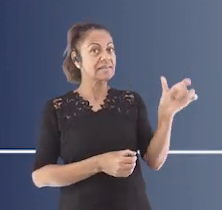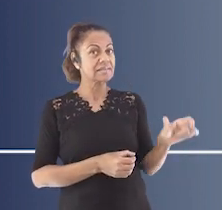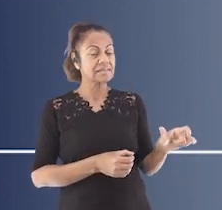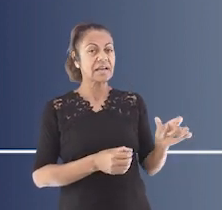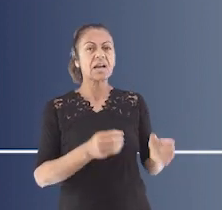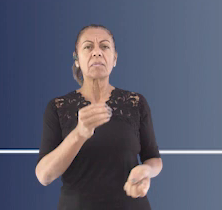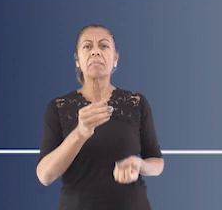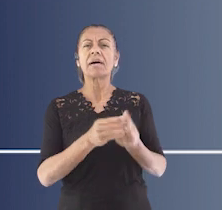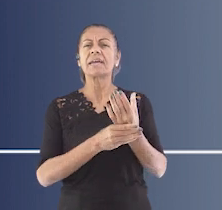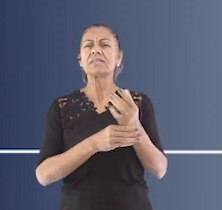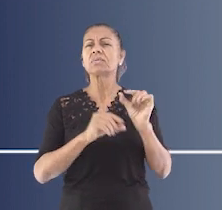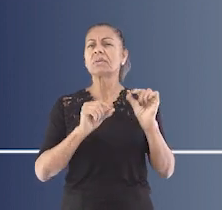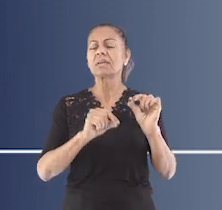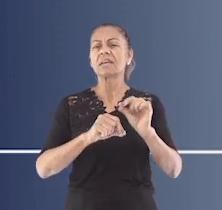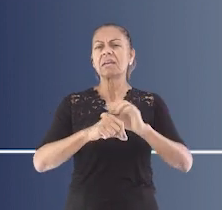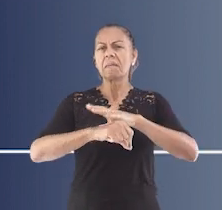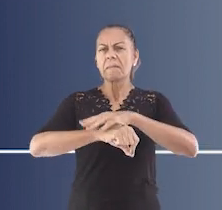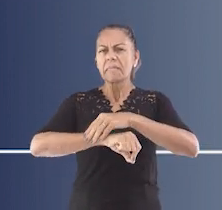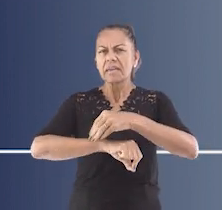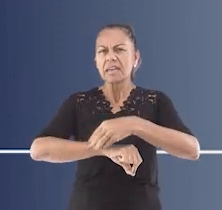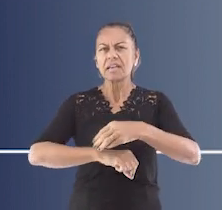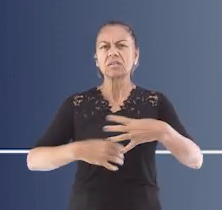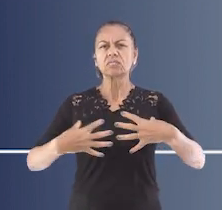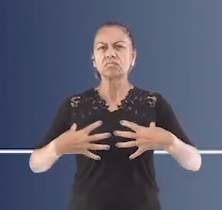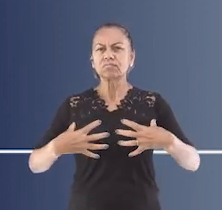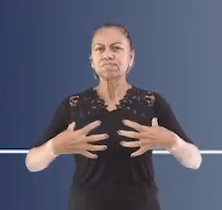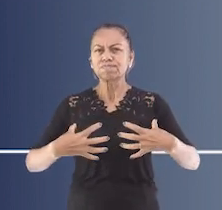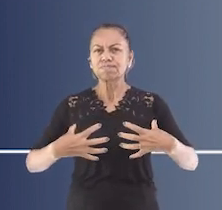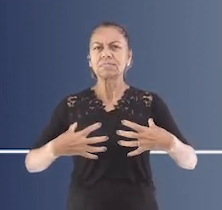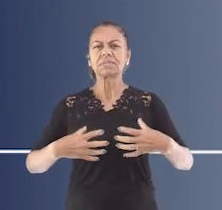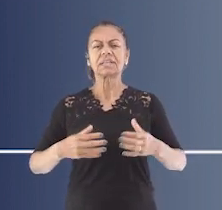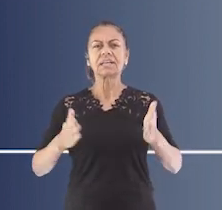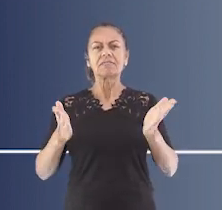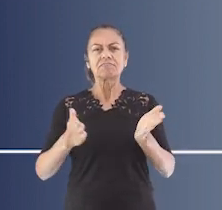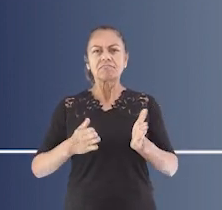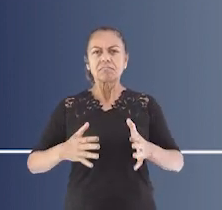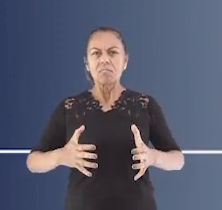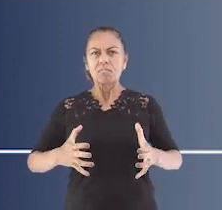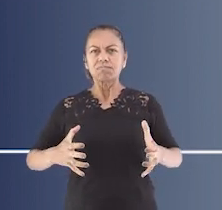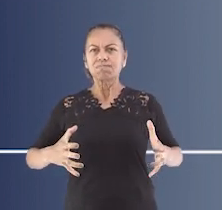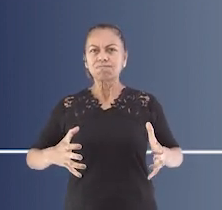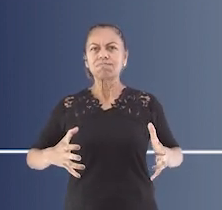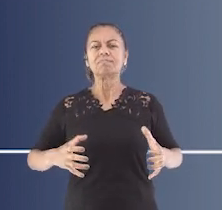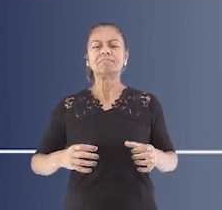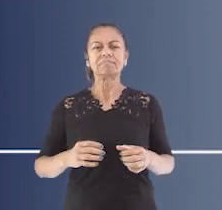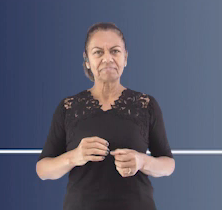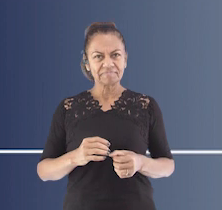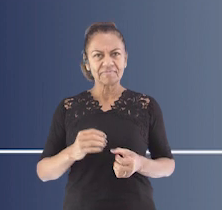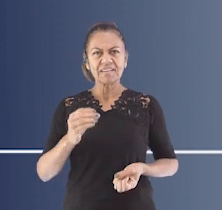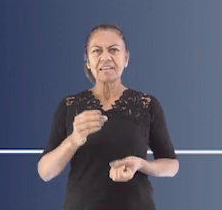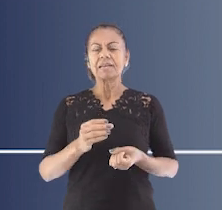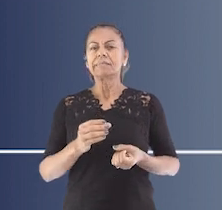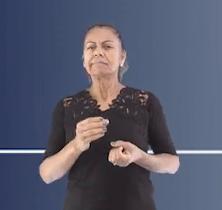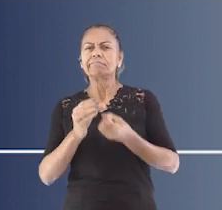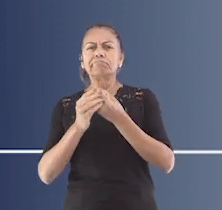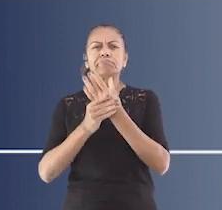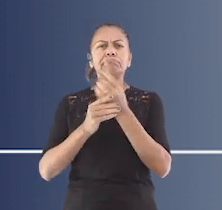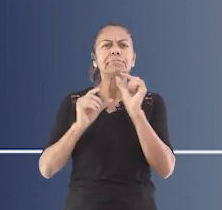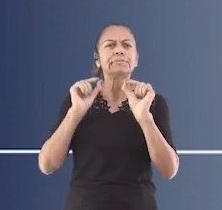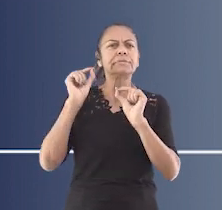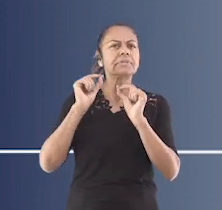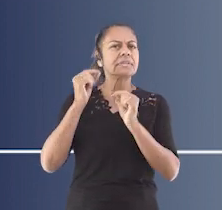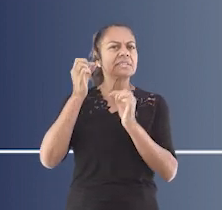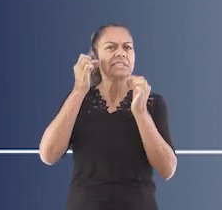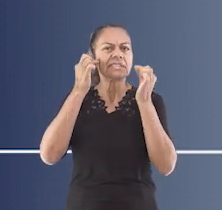Nas meninas, acontece o aparecimento de pelos, o crescimento de seios, o alargamento dos quadris,